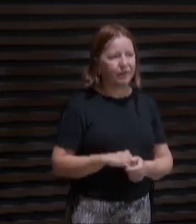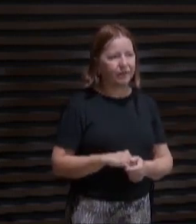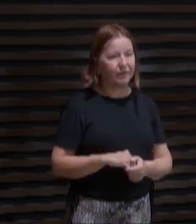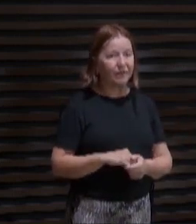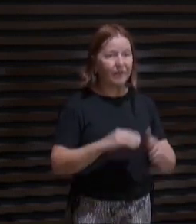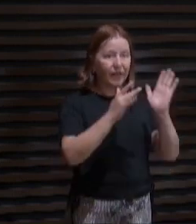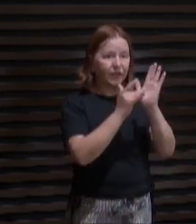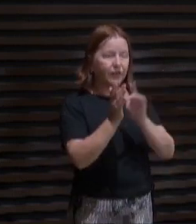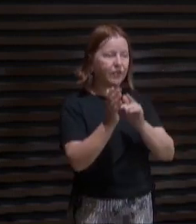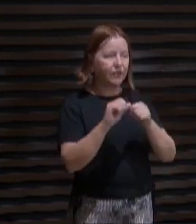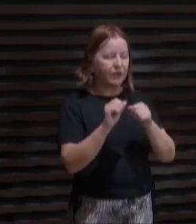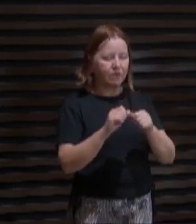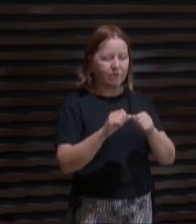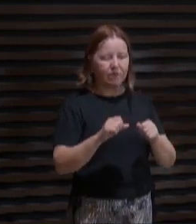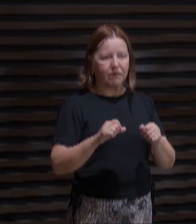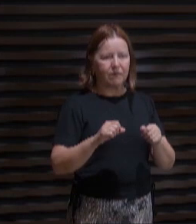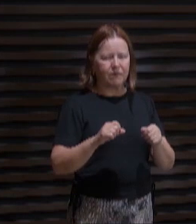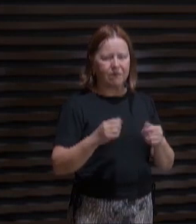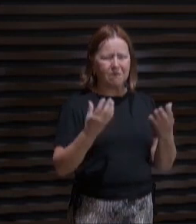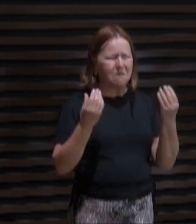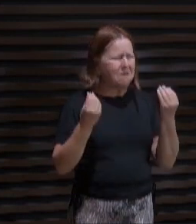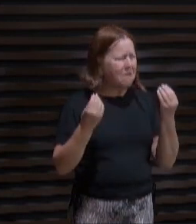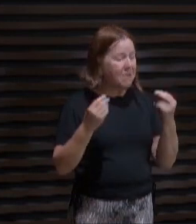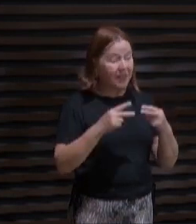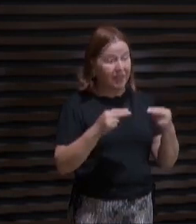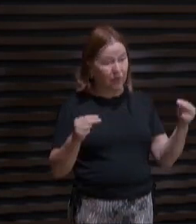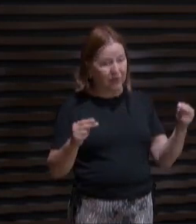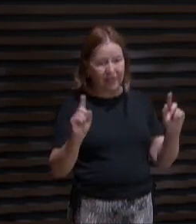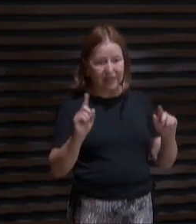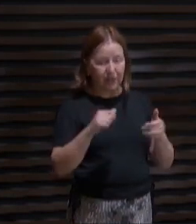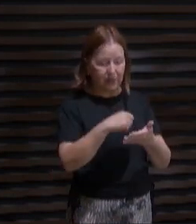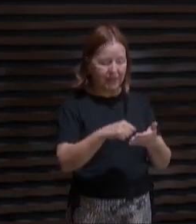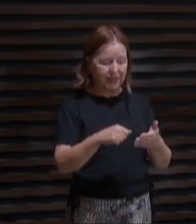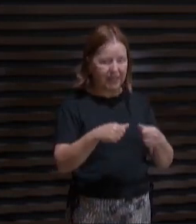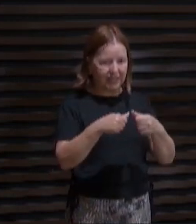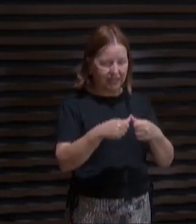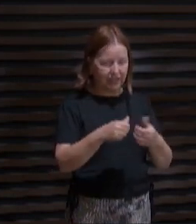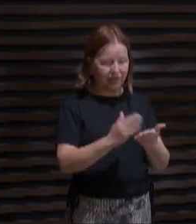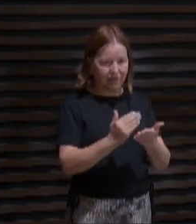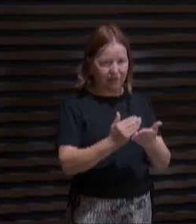Jesus fez muitas outras coisas que não estão escritas nesse livro.